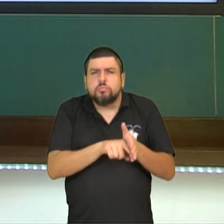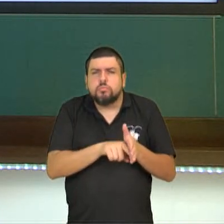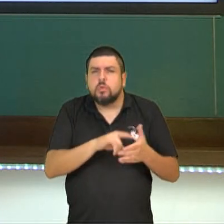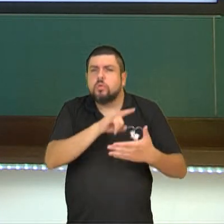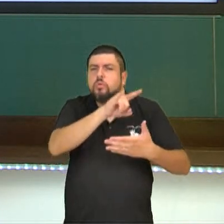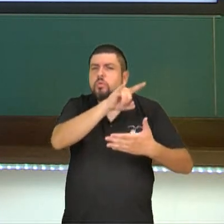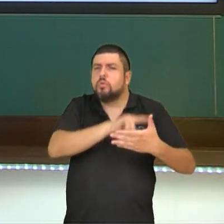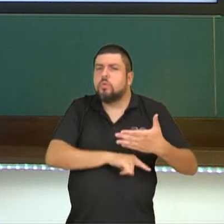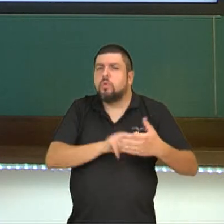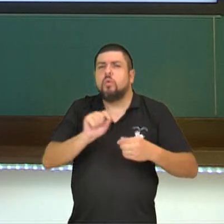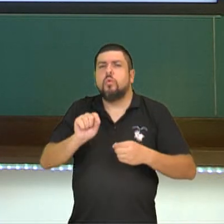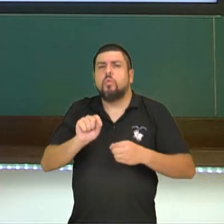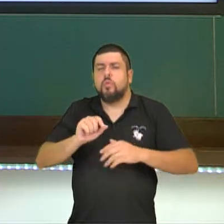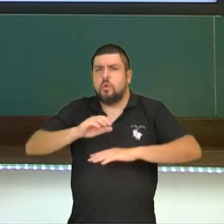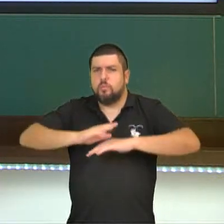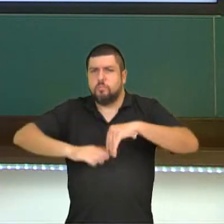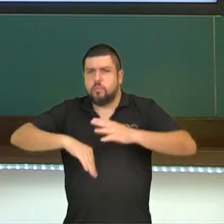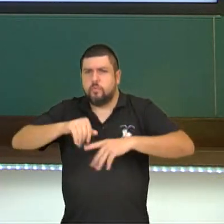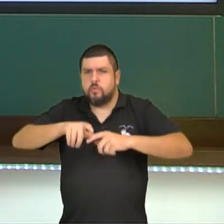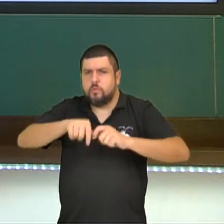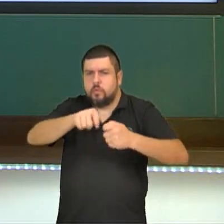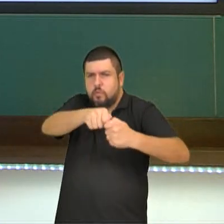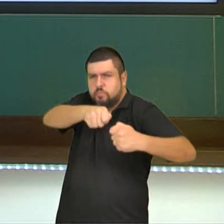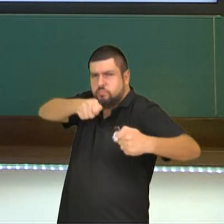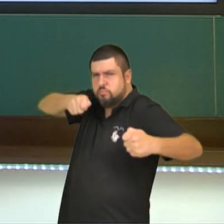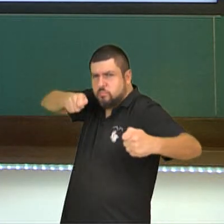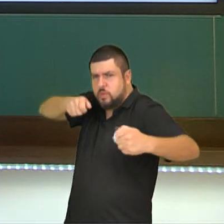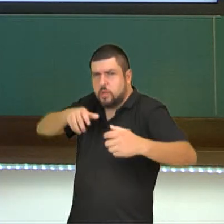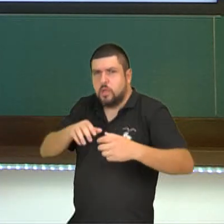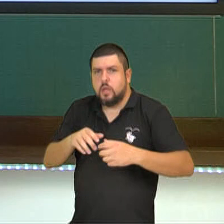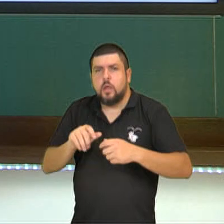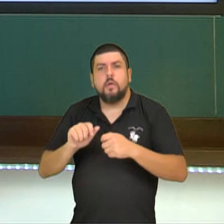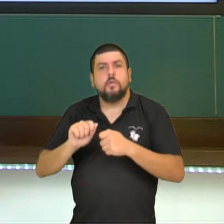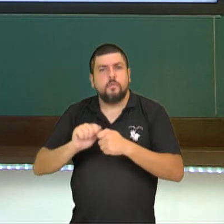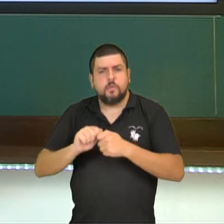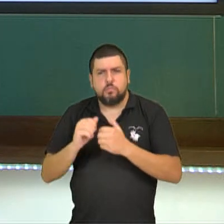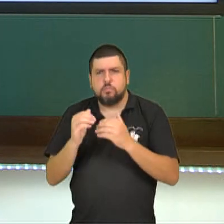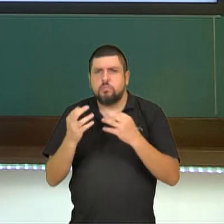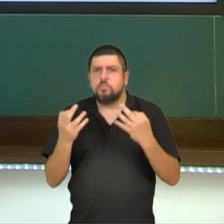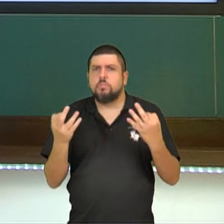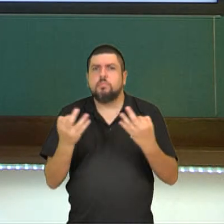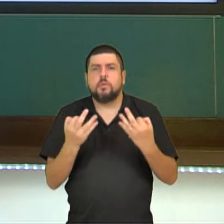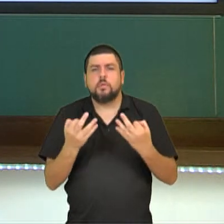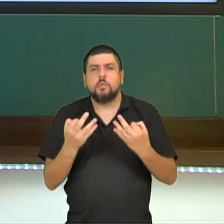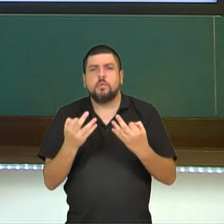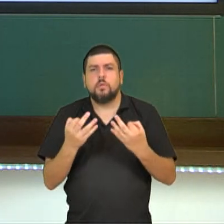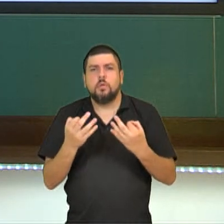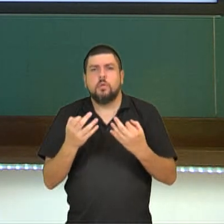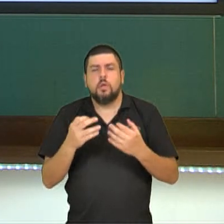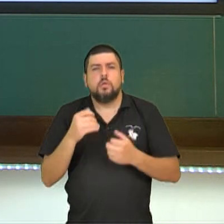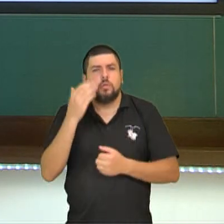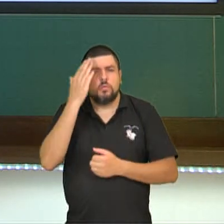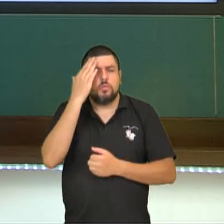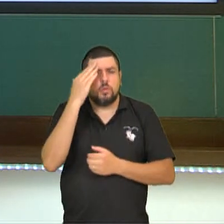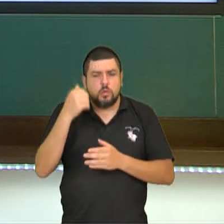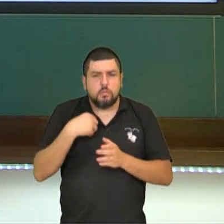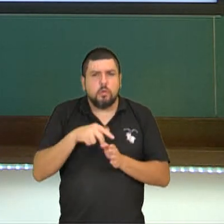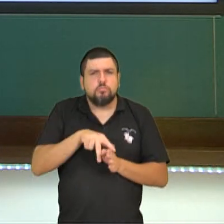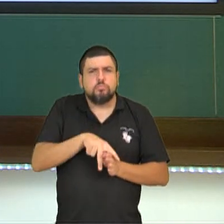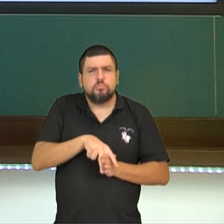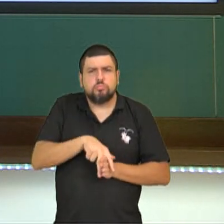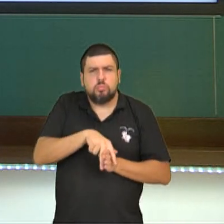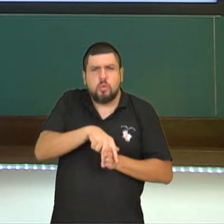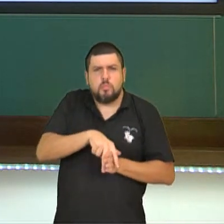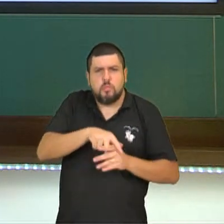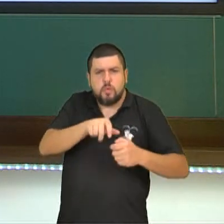os seus arqueiros, que eram grandes arqueiros, arco e flecha, que eles eram muito bem montados e preparados e